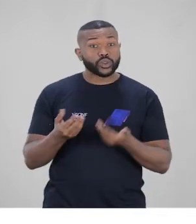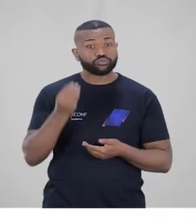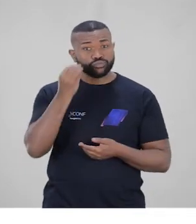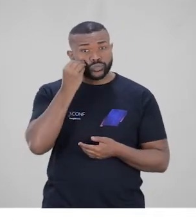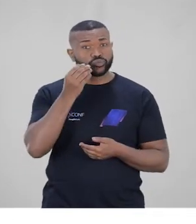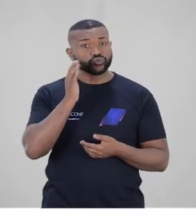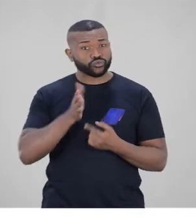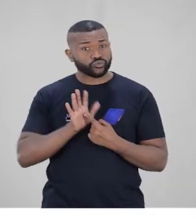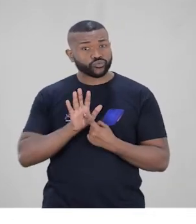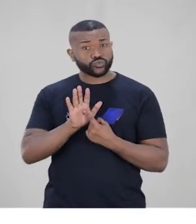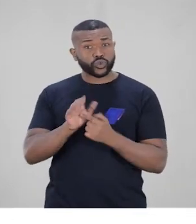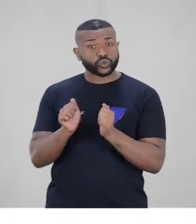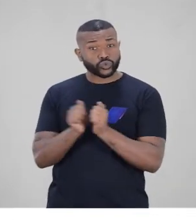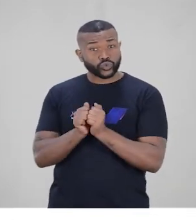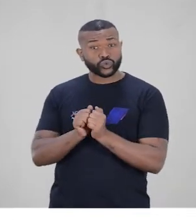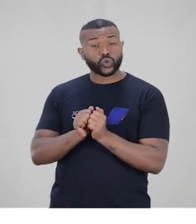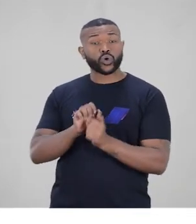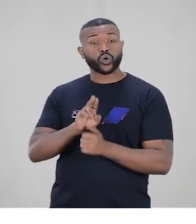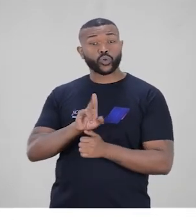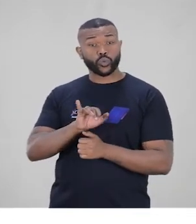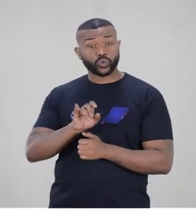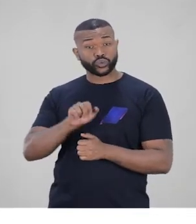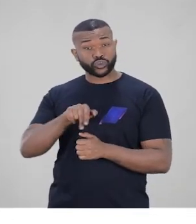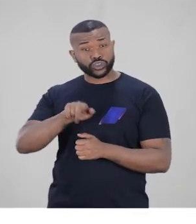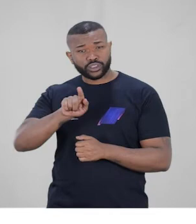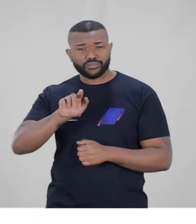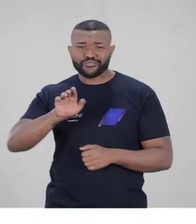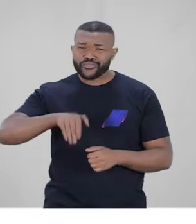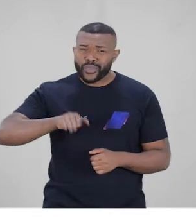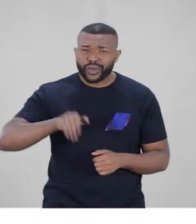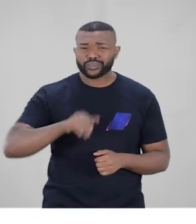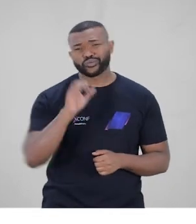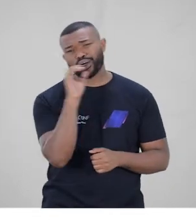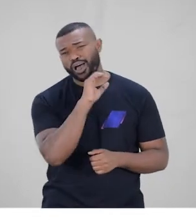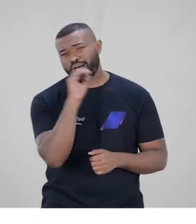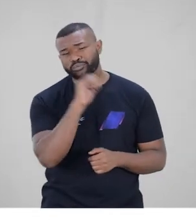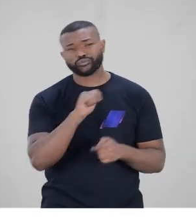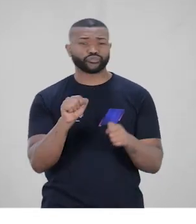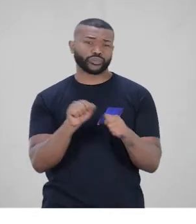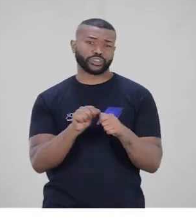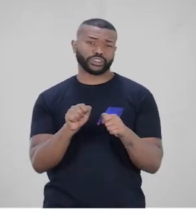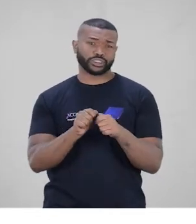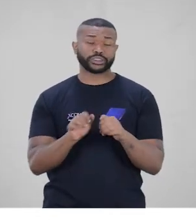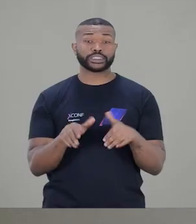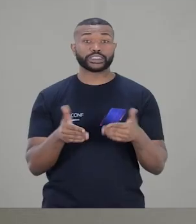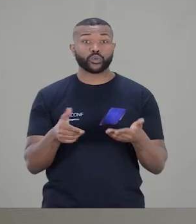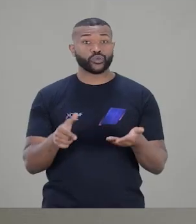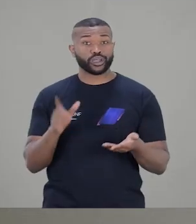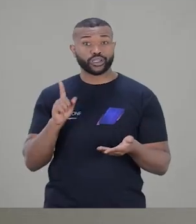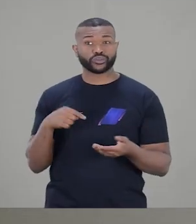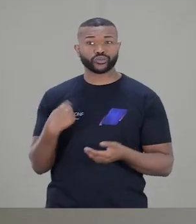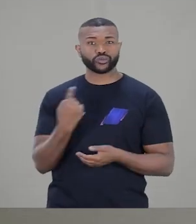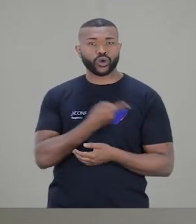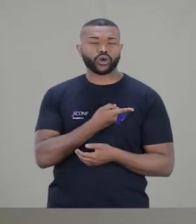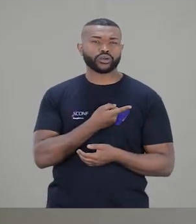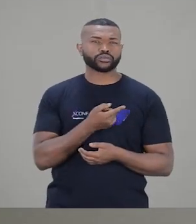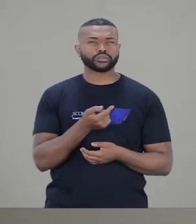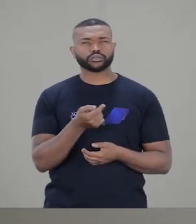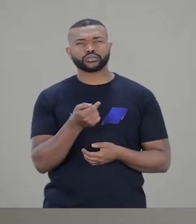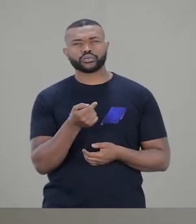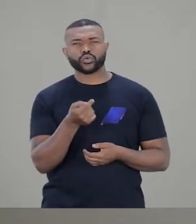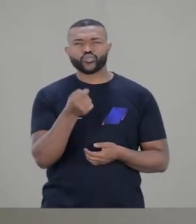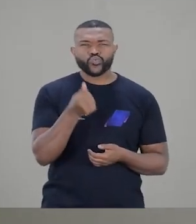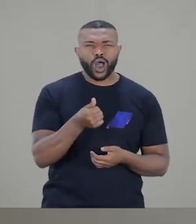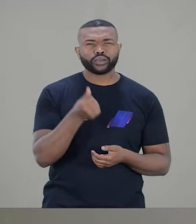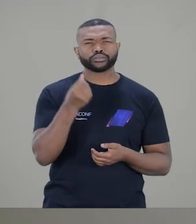esse teste já é executado junto com a build e ele é muito barato, ele é muito rápido de executar. Antes a gente levava